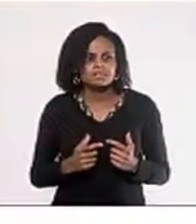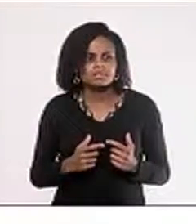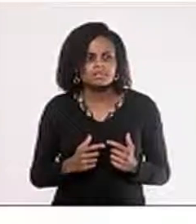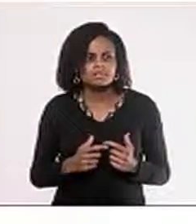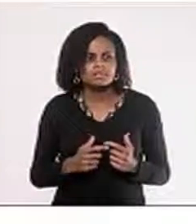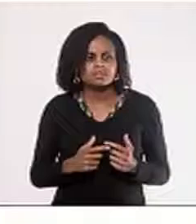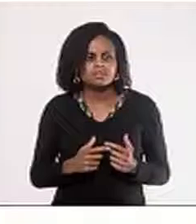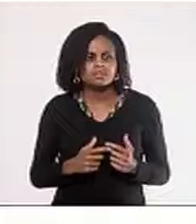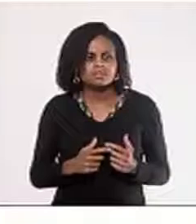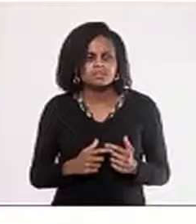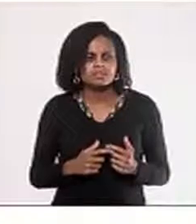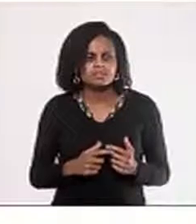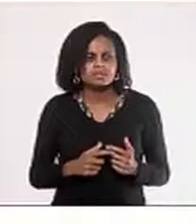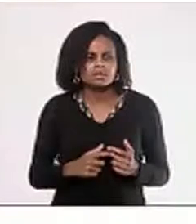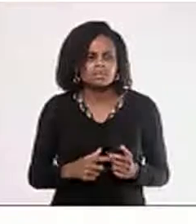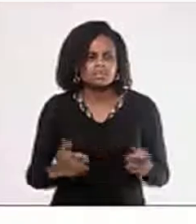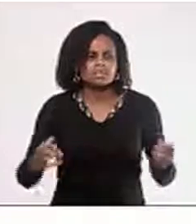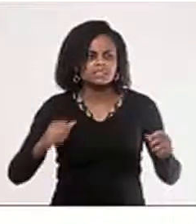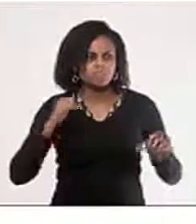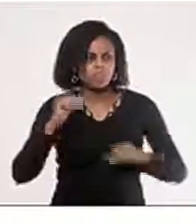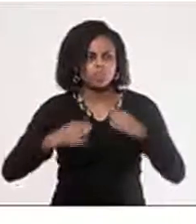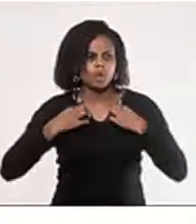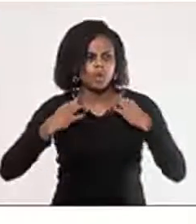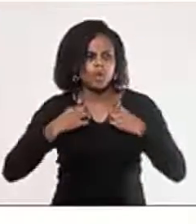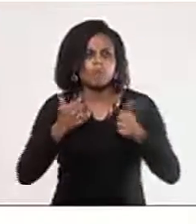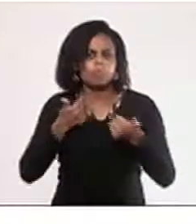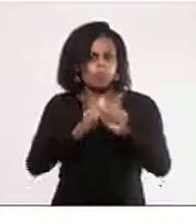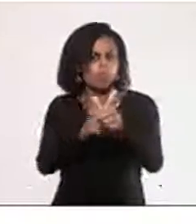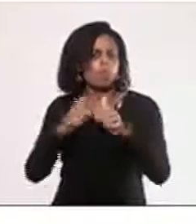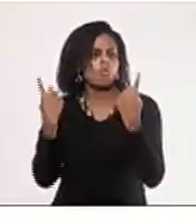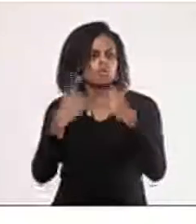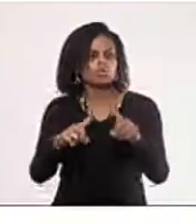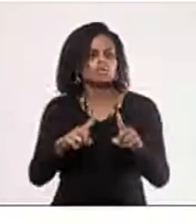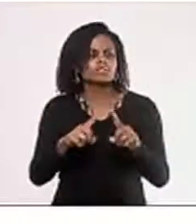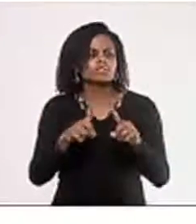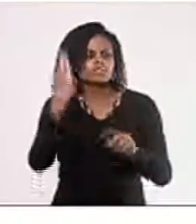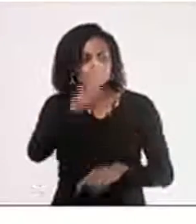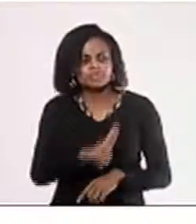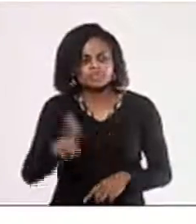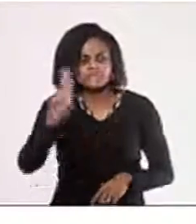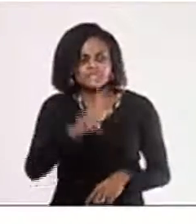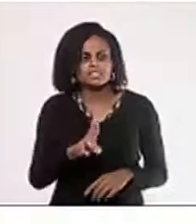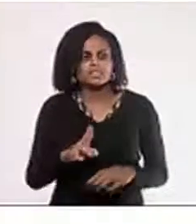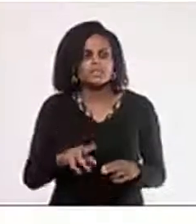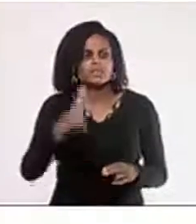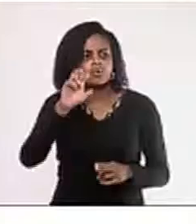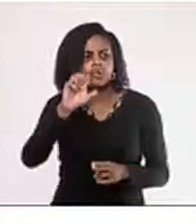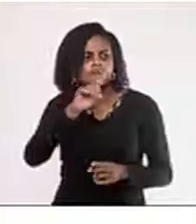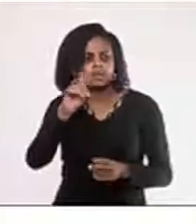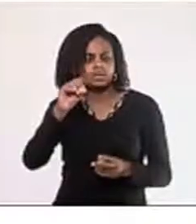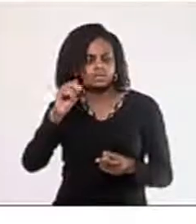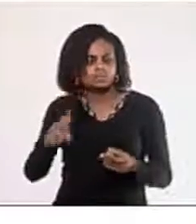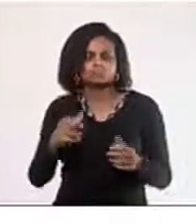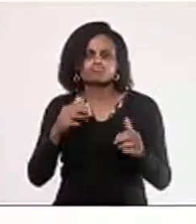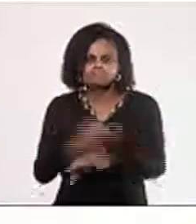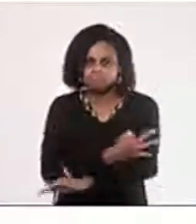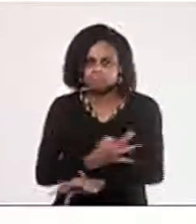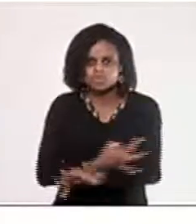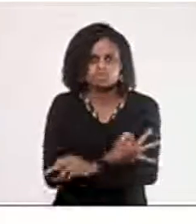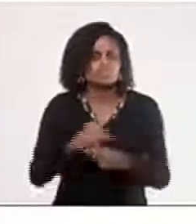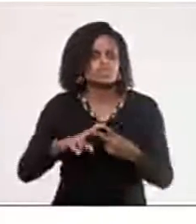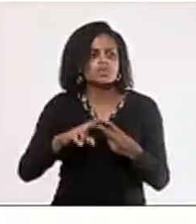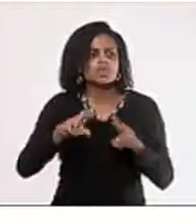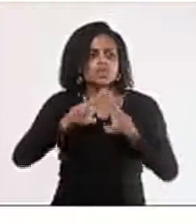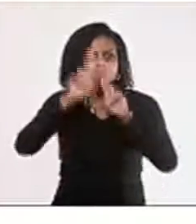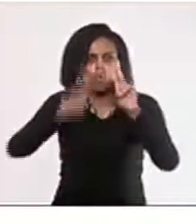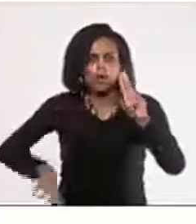de inquisidor para perseguir as universidades. O ESO resiste, o EIF resiste e